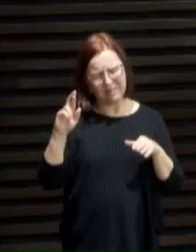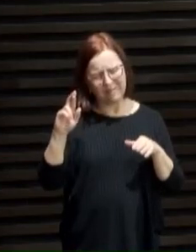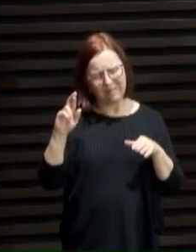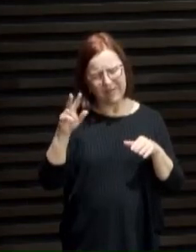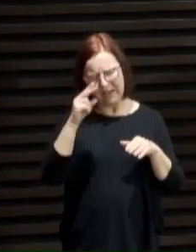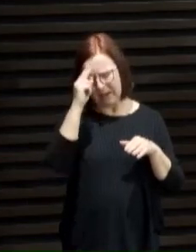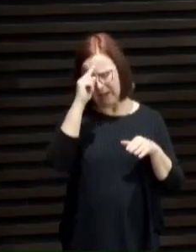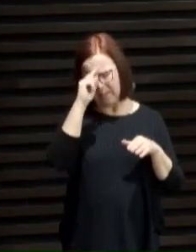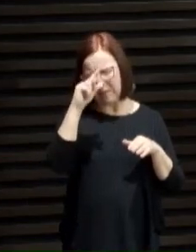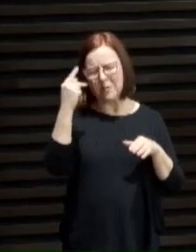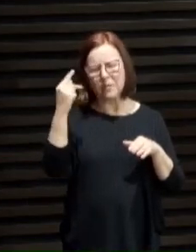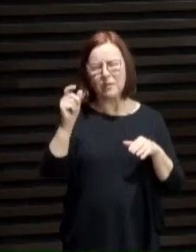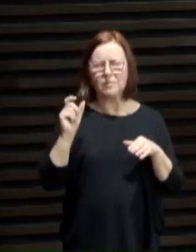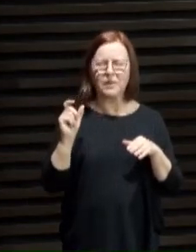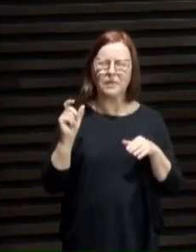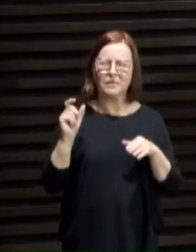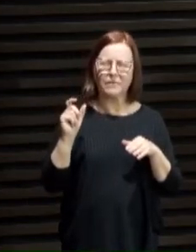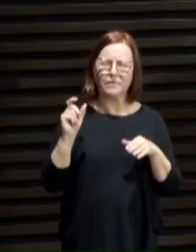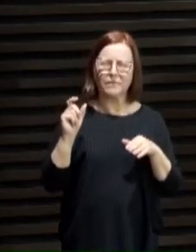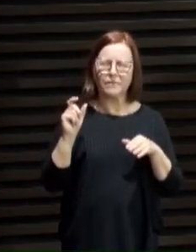lembramos da Tua palavra